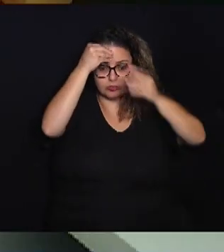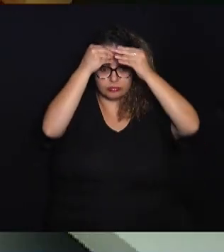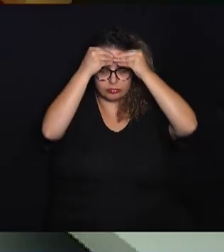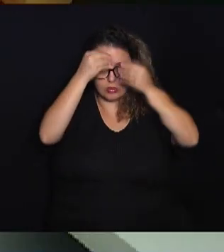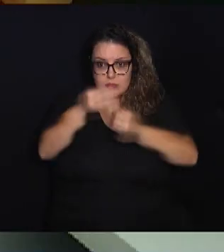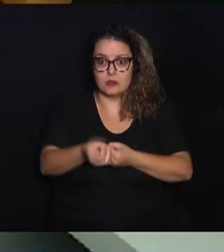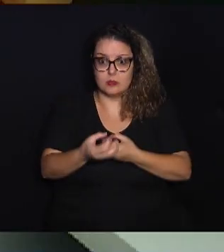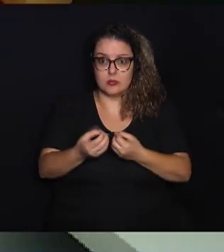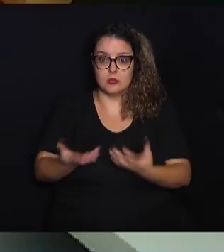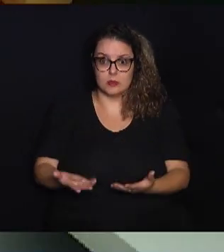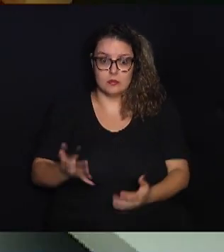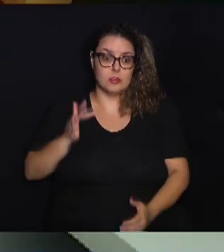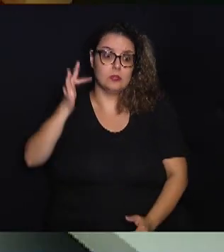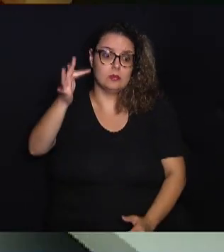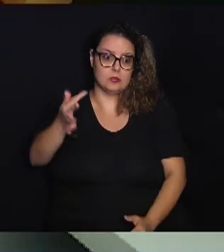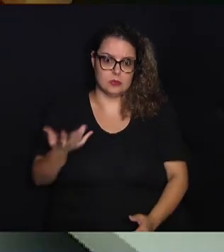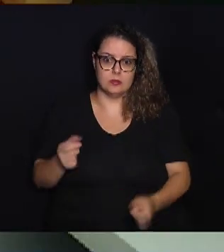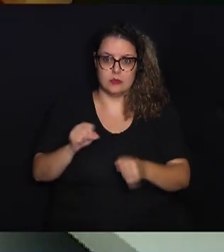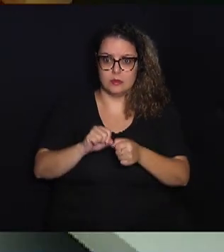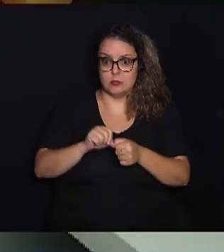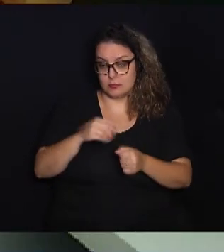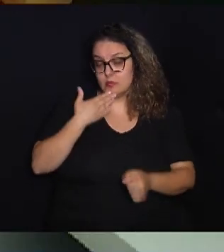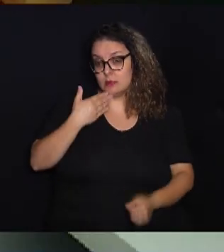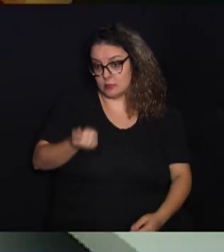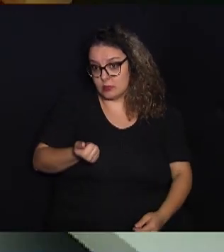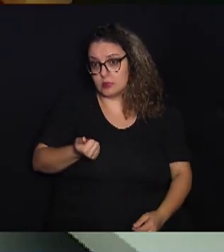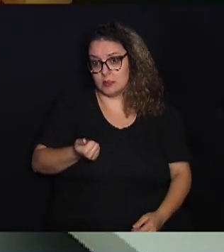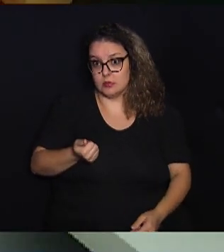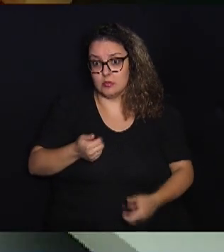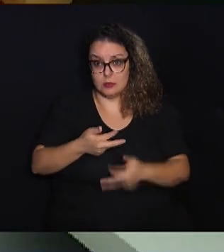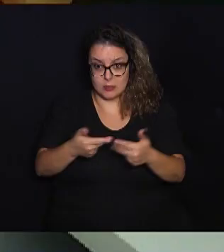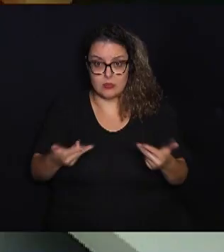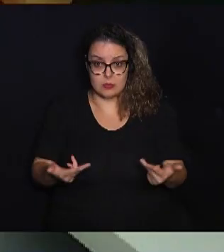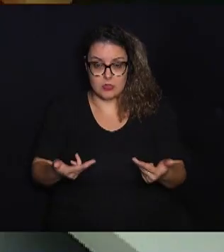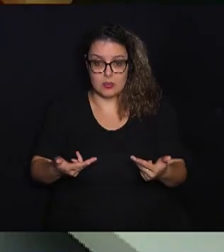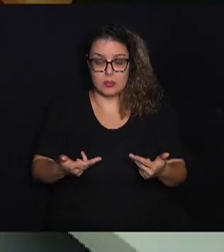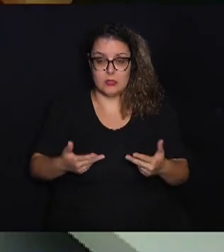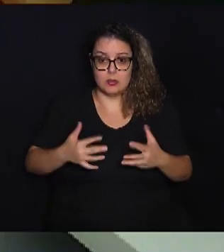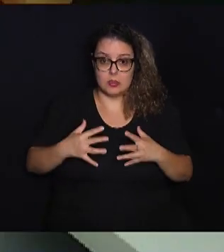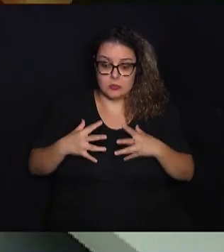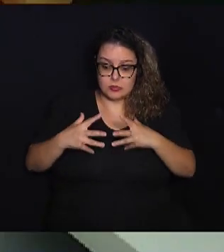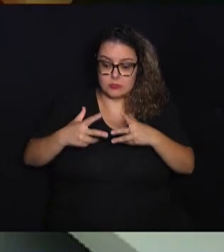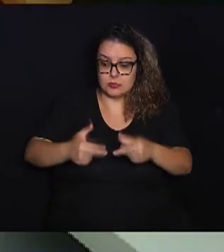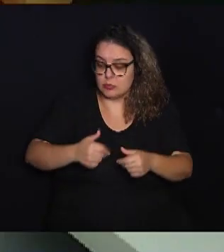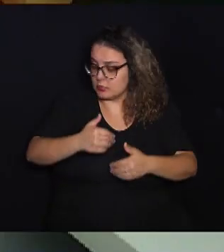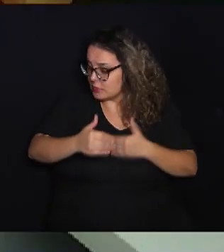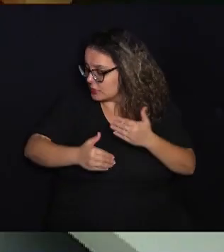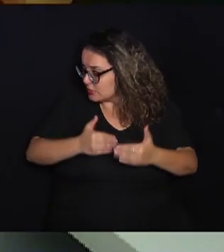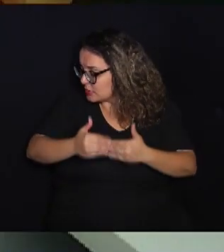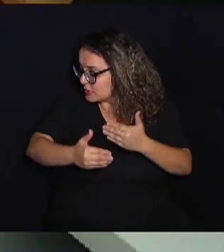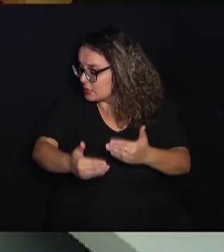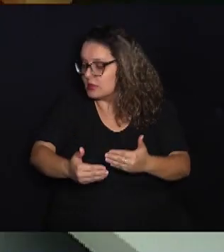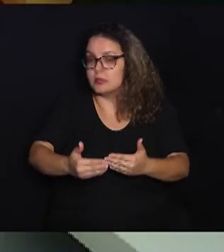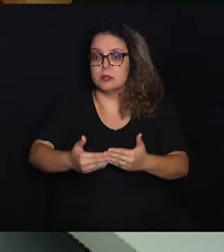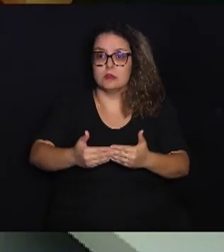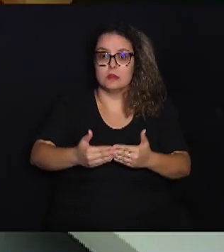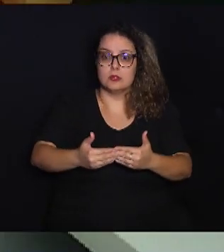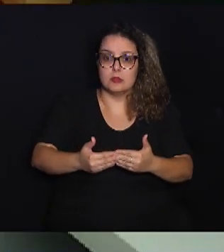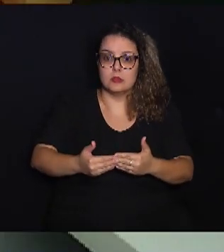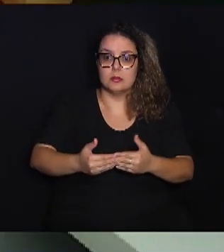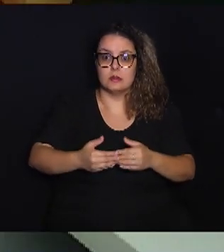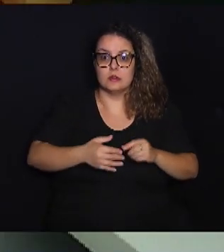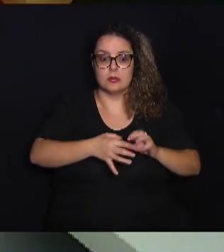você, no futuro, fazer melhor as mesmas coisas. Então, toda essa circuitaria de